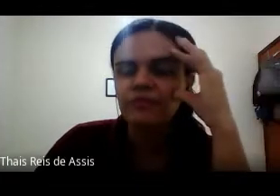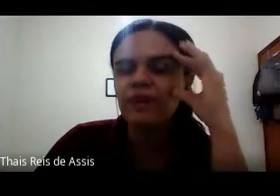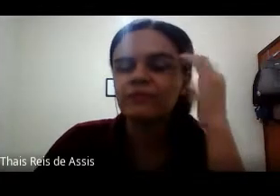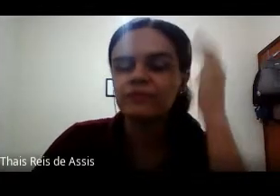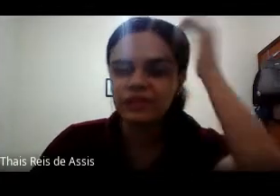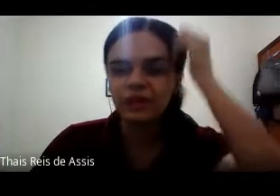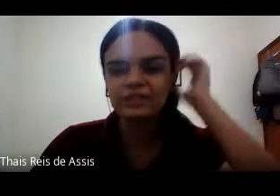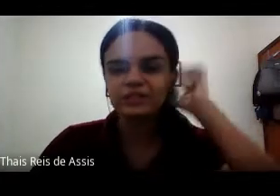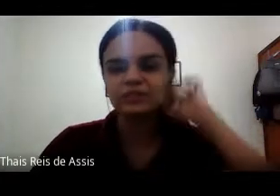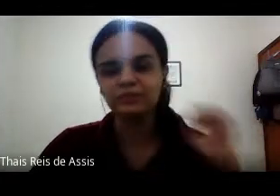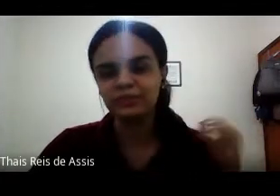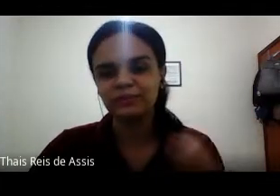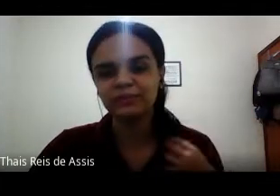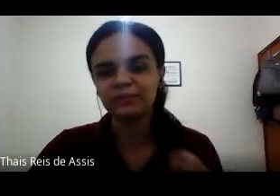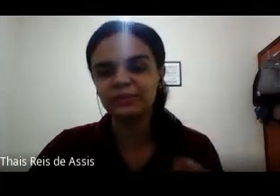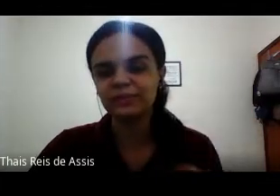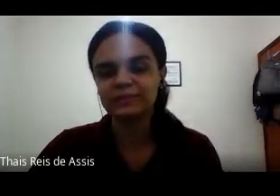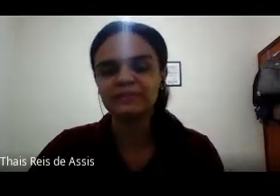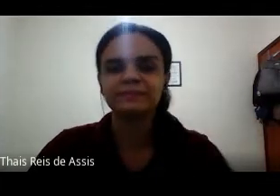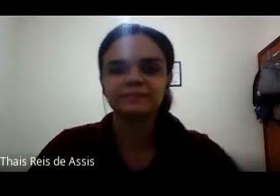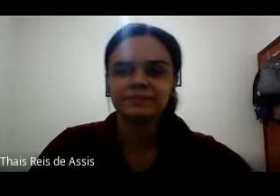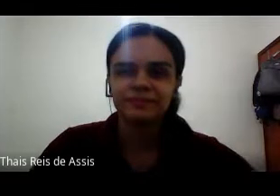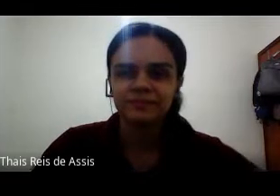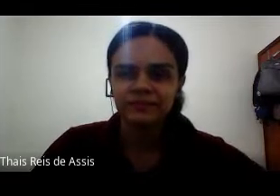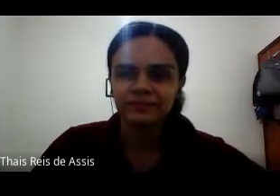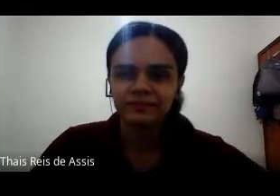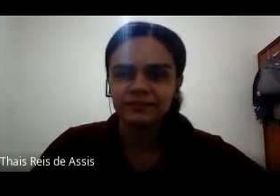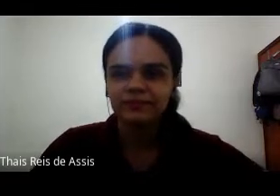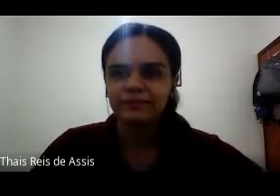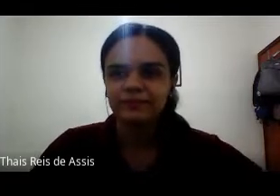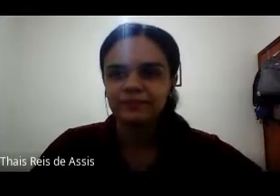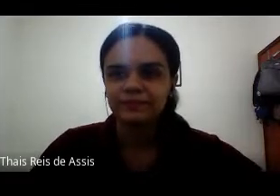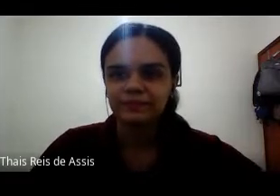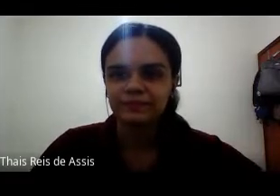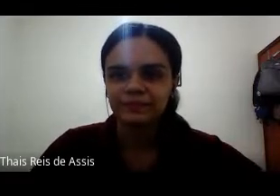Eu vi, Valéria, você, alguém já assistiu o filme? Pergunta 2.